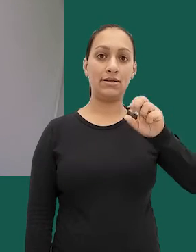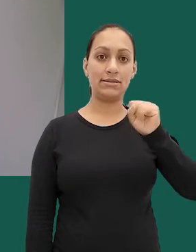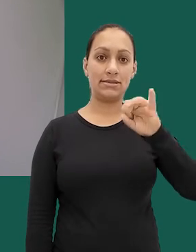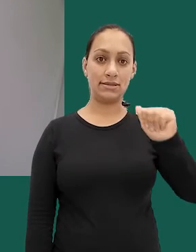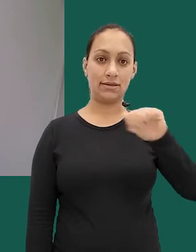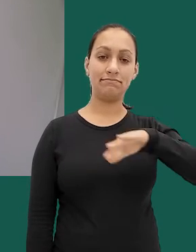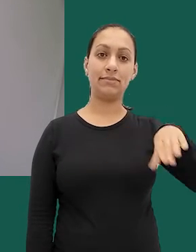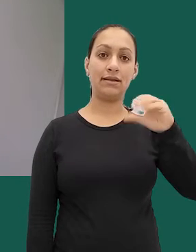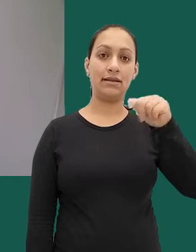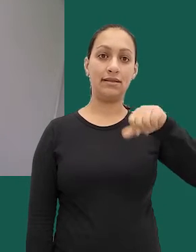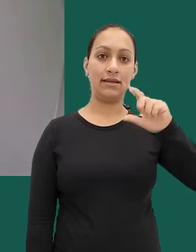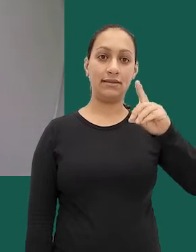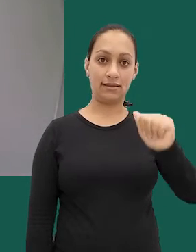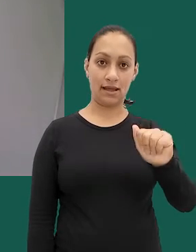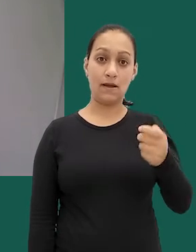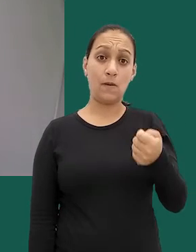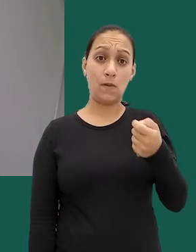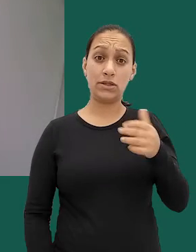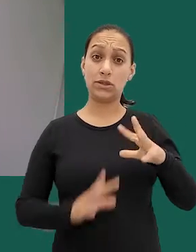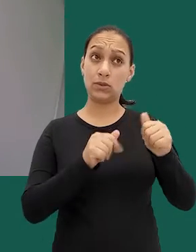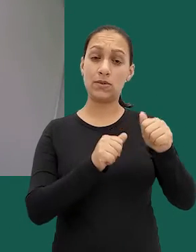toda a Europa e Oriente Médio.